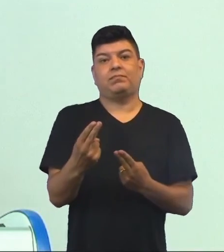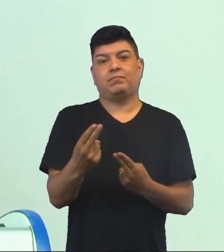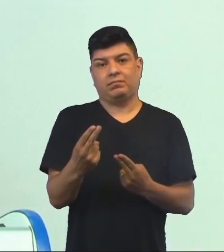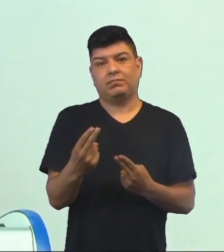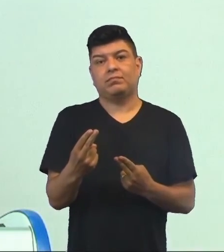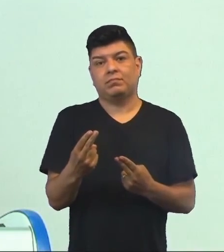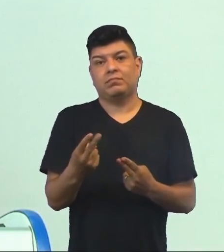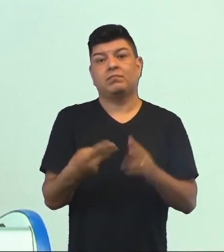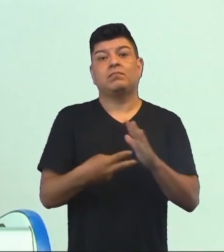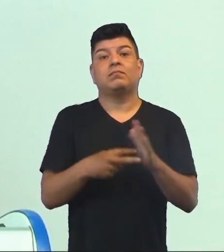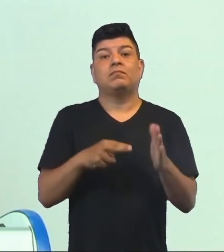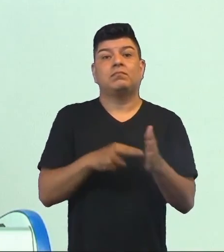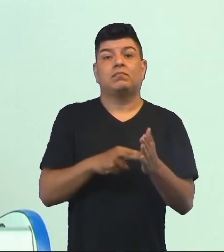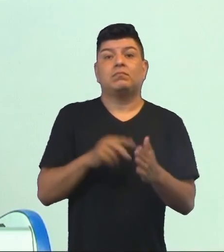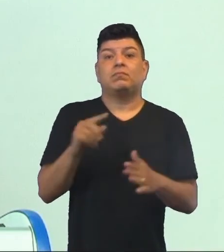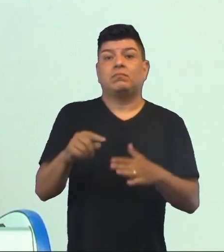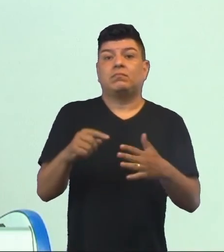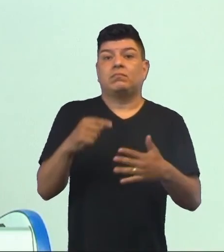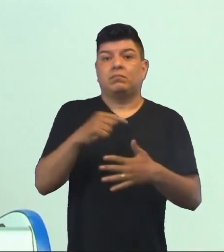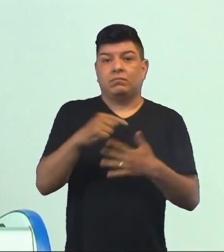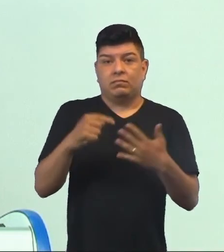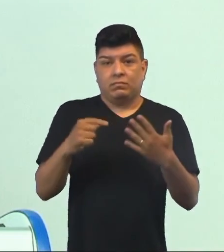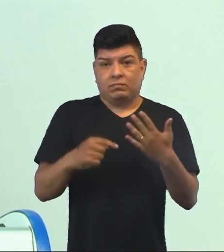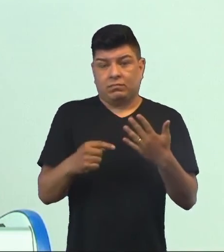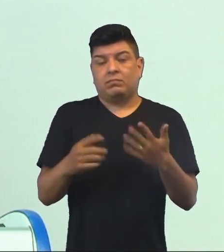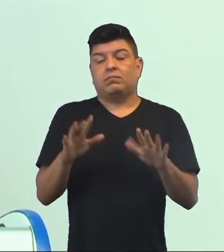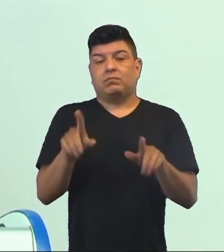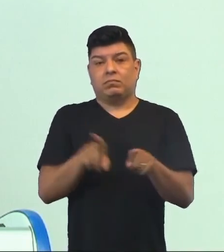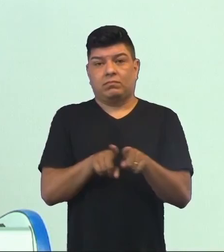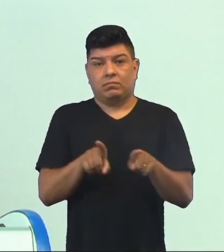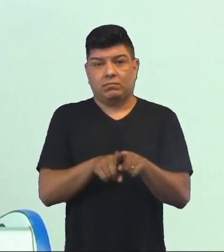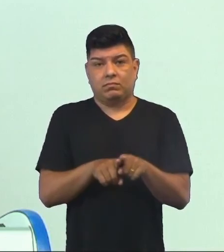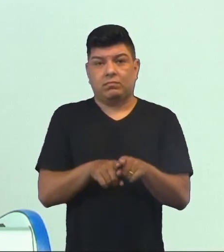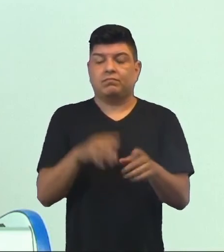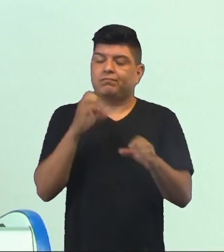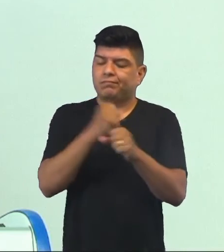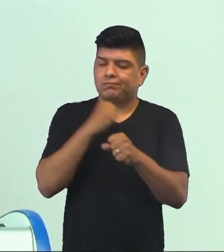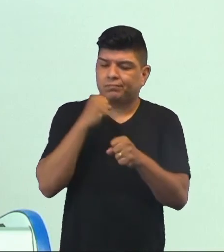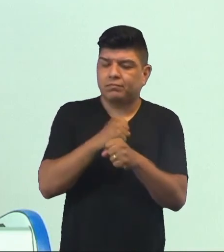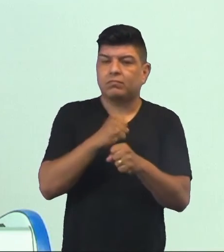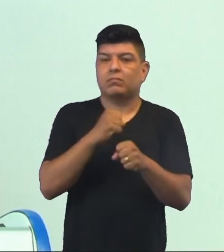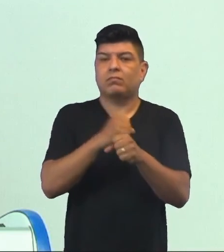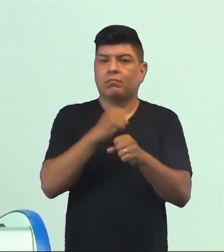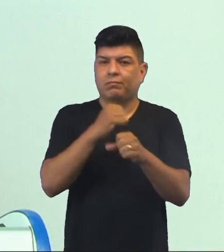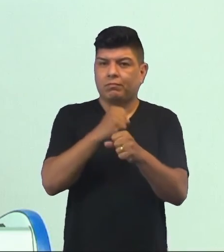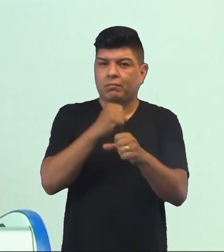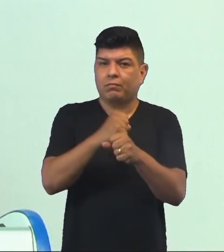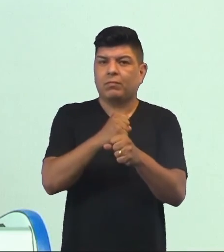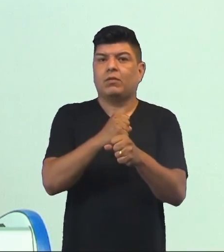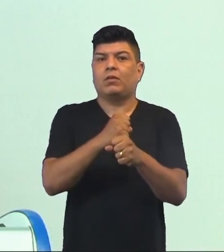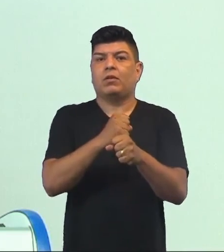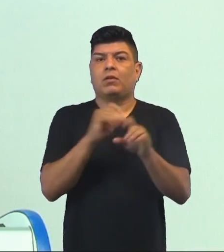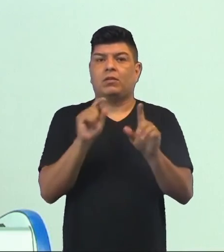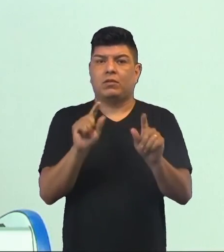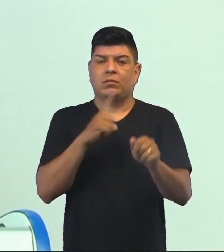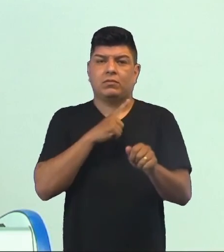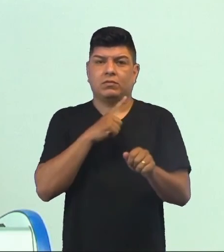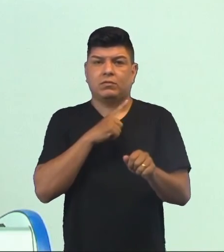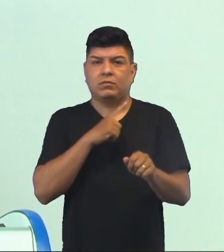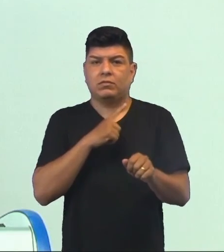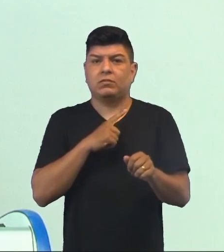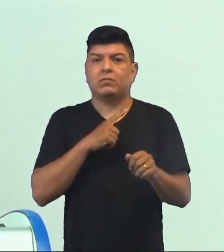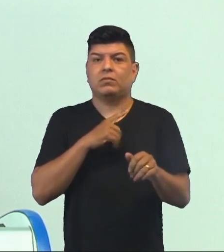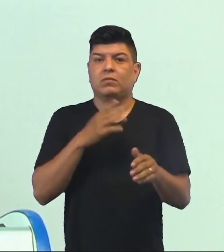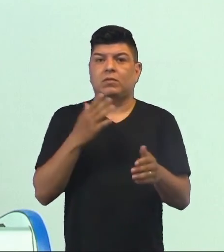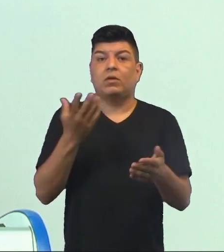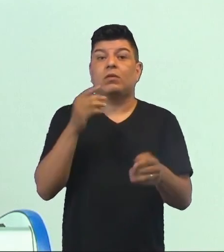isso equivale uma situação-problema isso equivale no cálculo se eu tiver eu vou dizer que elas são